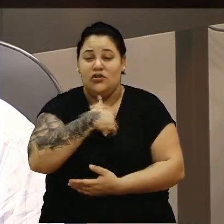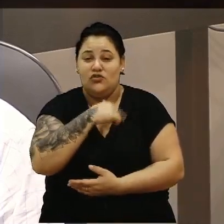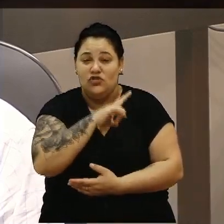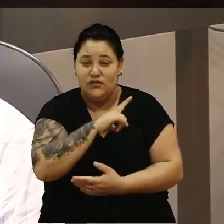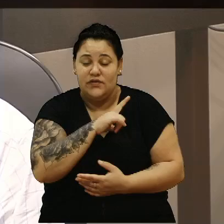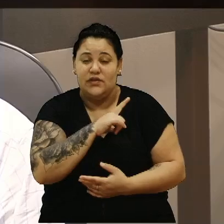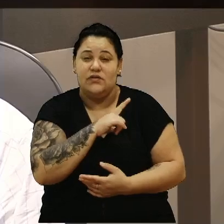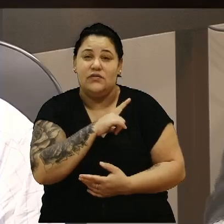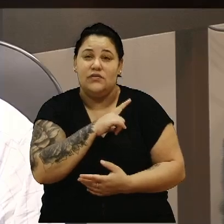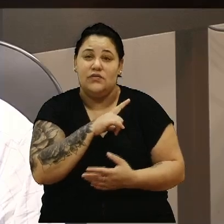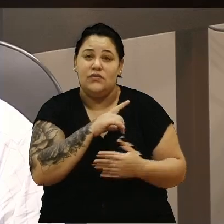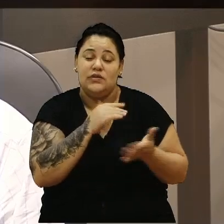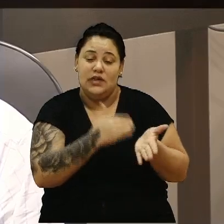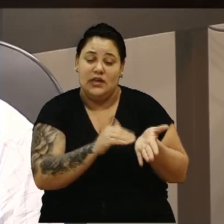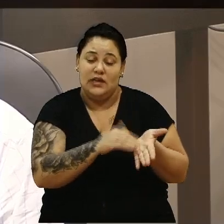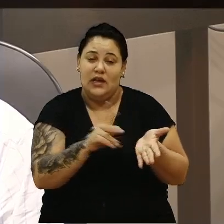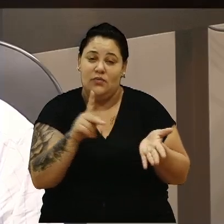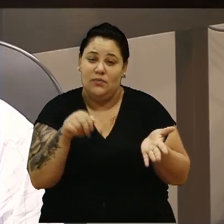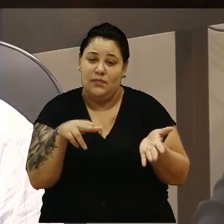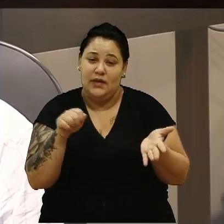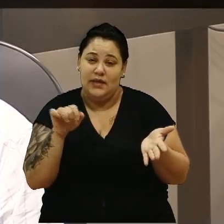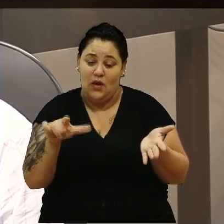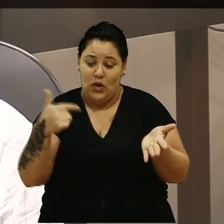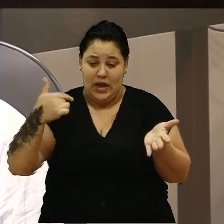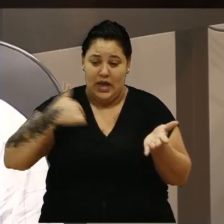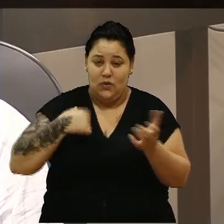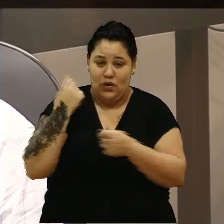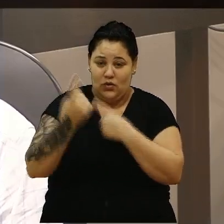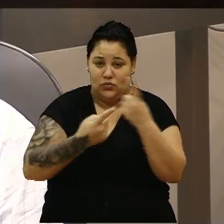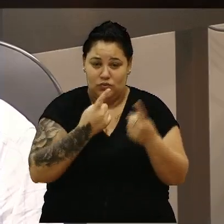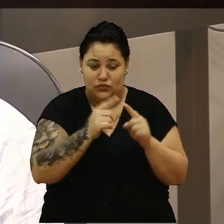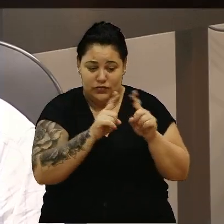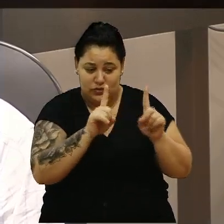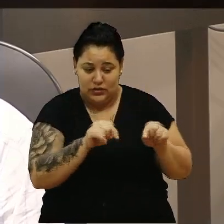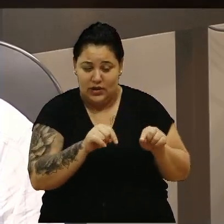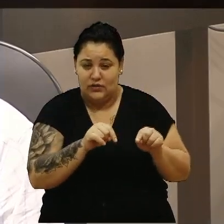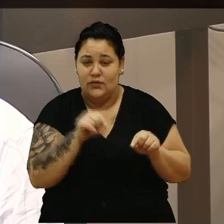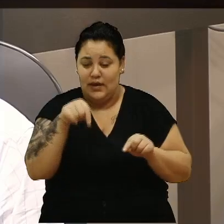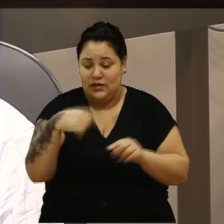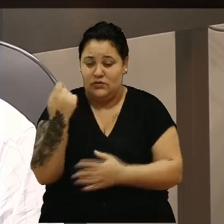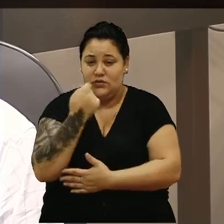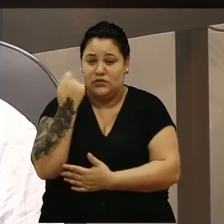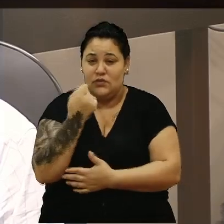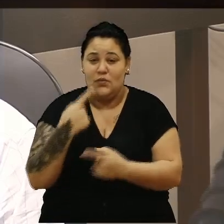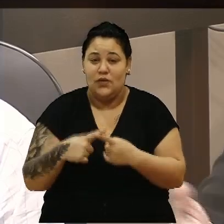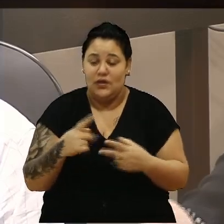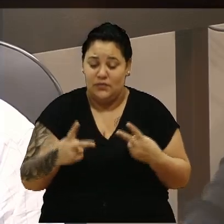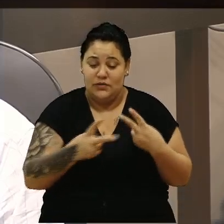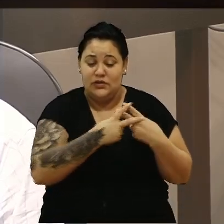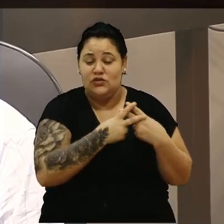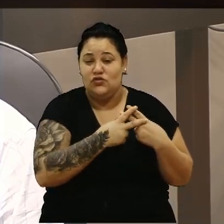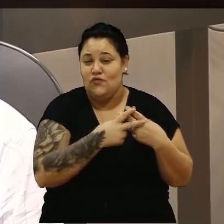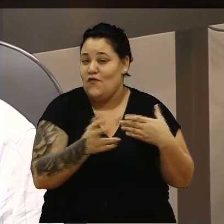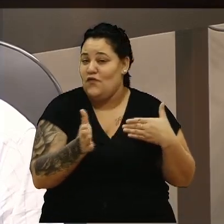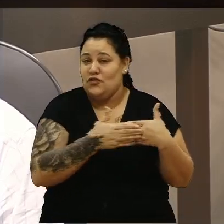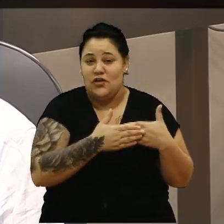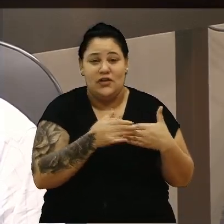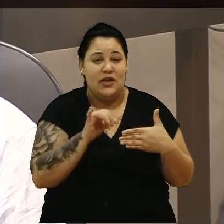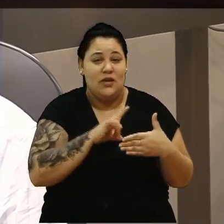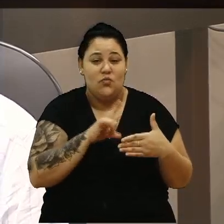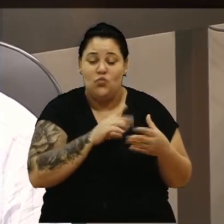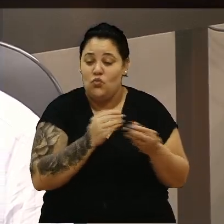algumas pessoas do judiciário aqui da região da Serra, porque os presídios aqui estão, né, interditados e muitos problemas aqui